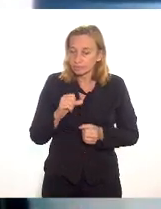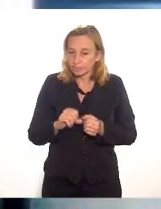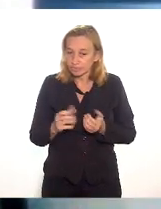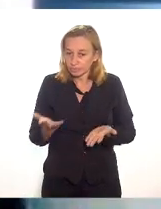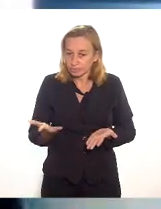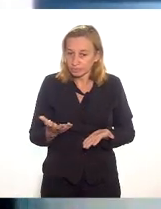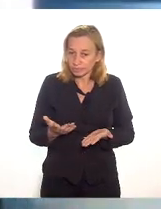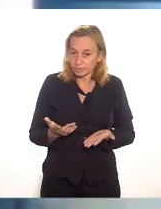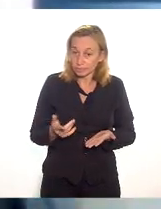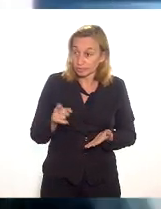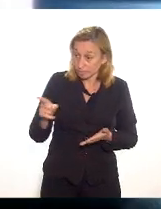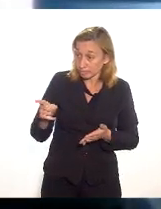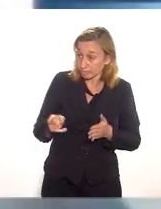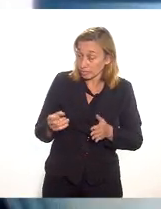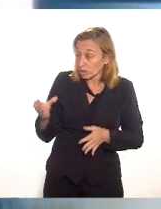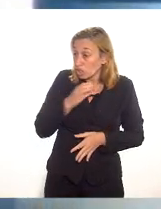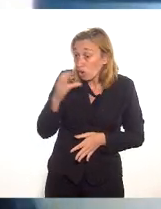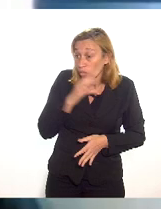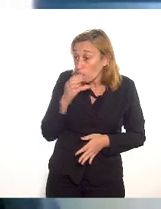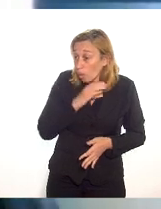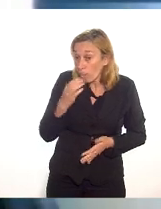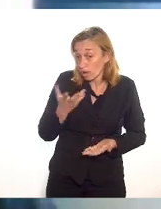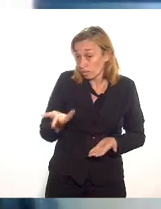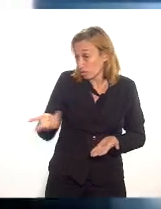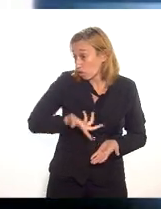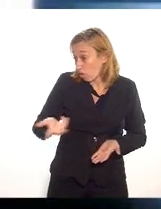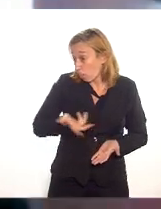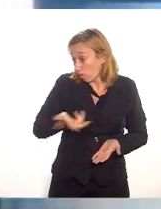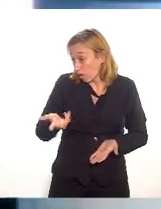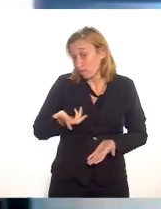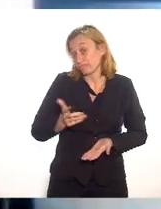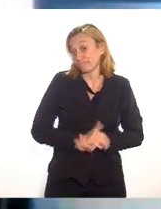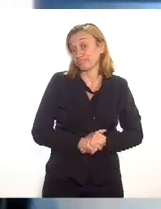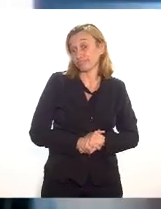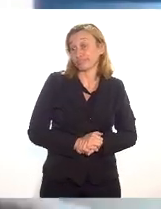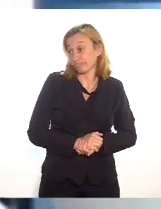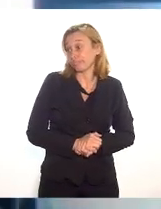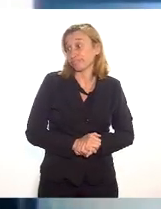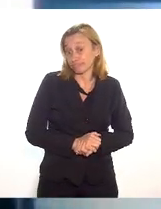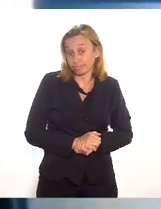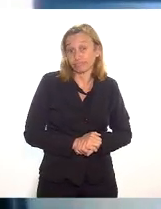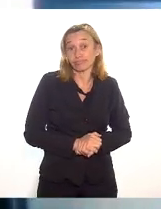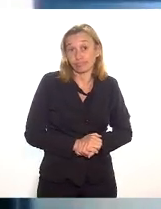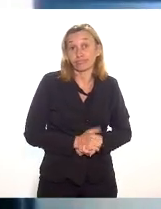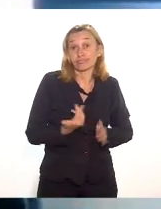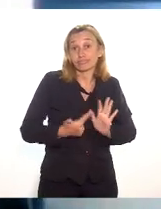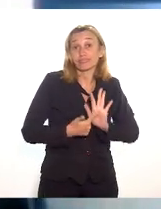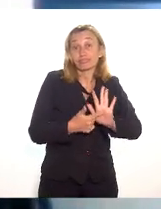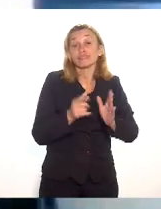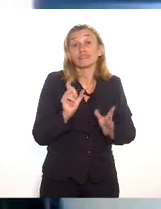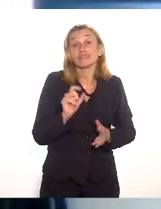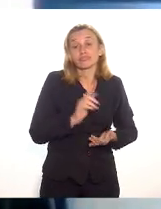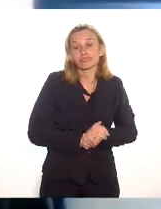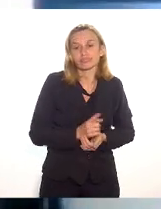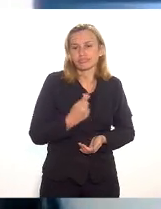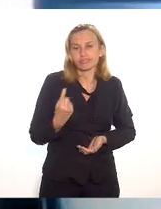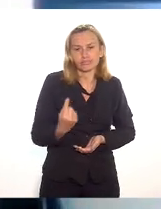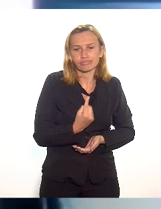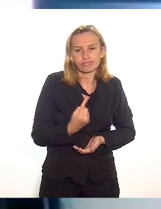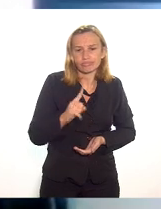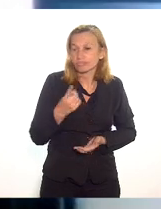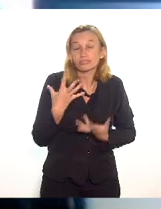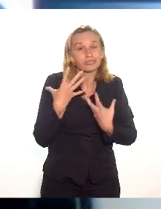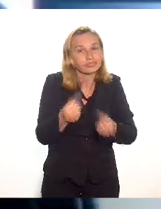correr, Serafine, saiu fugido da Assembleia, depois ele caiu. Isso mostra que nós não